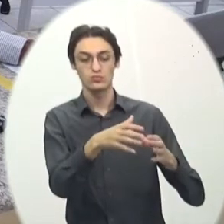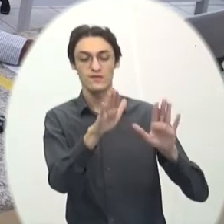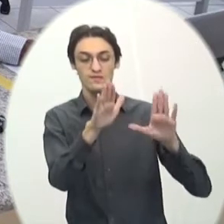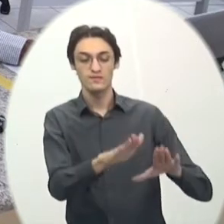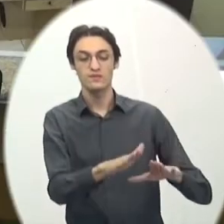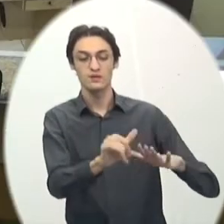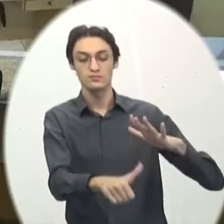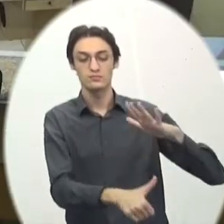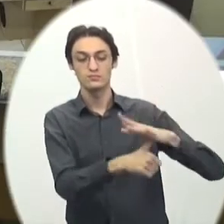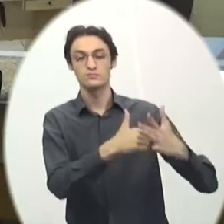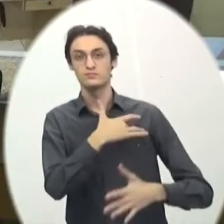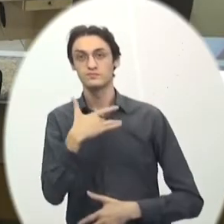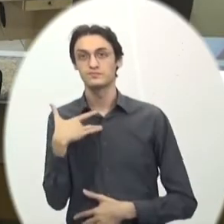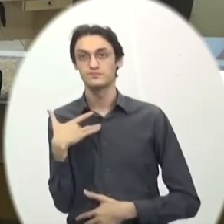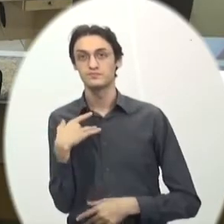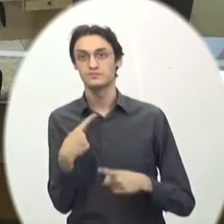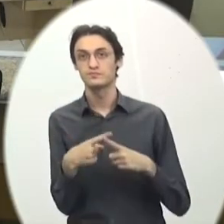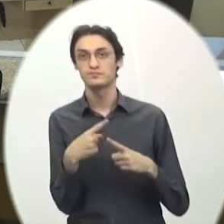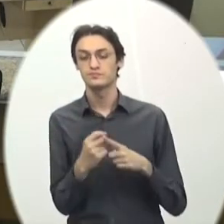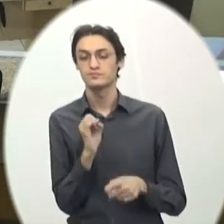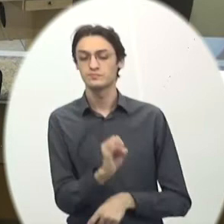Porque ali, se tivesse algum tipo